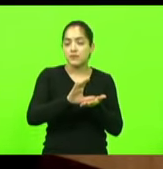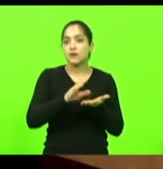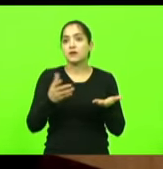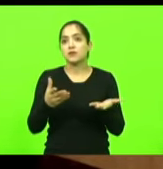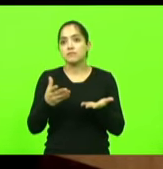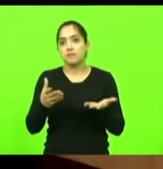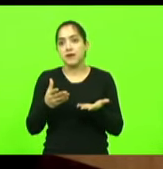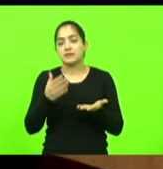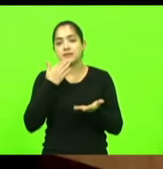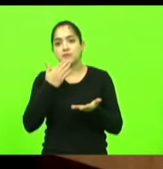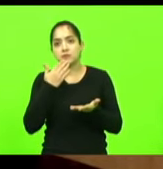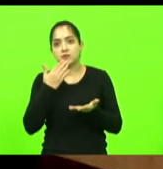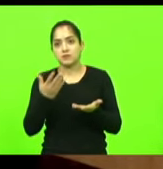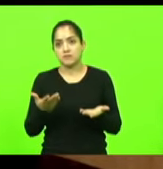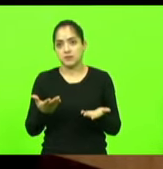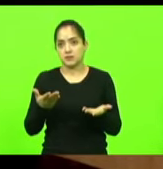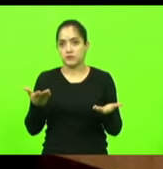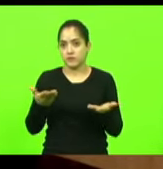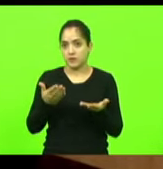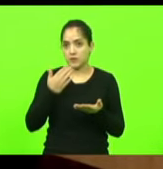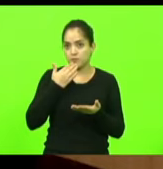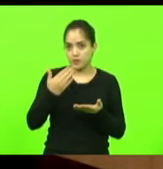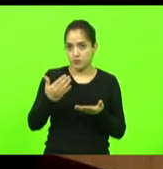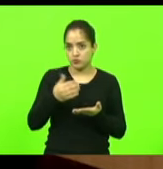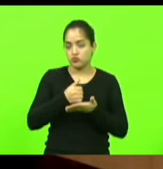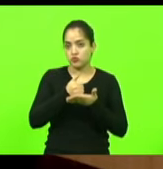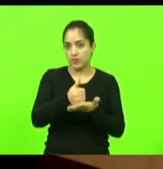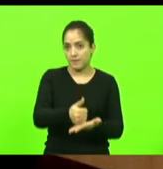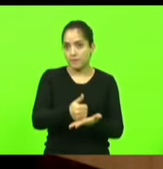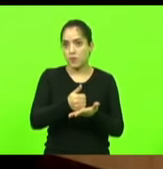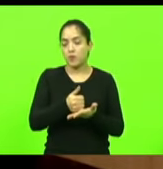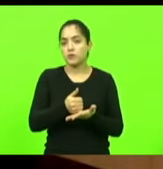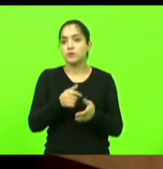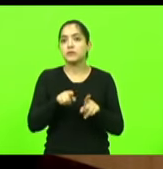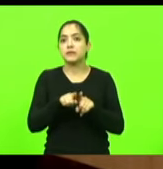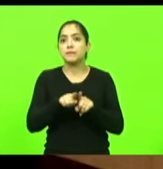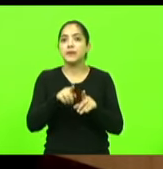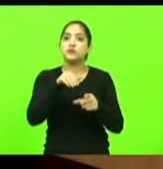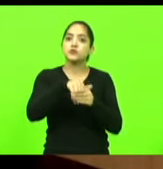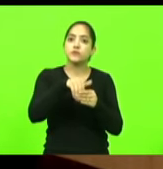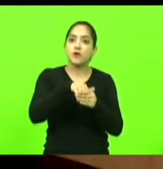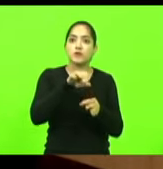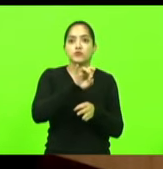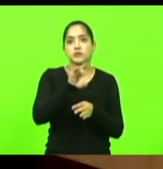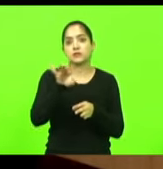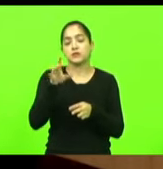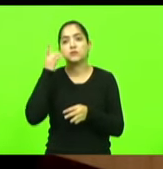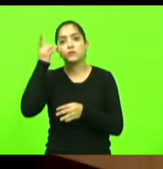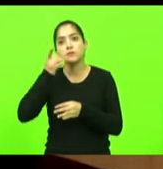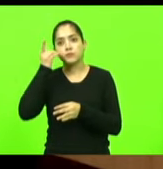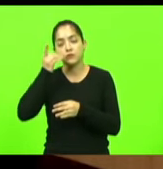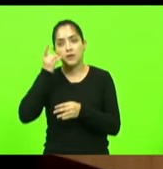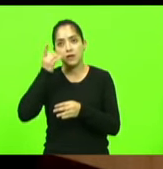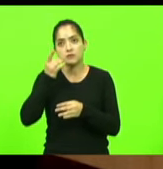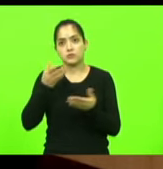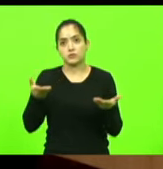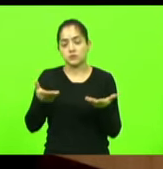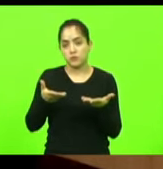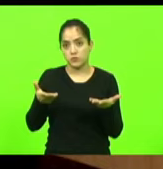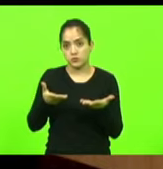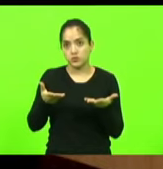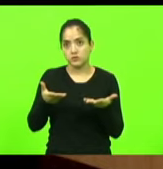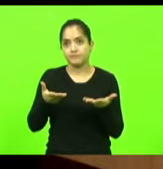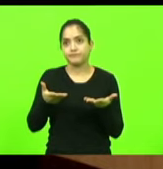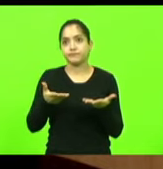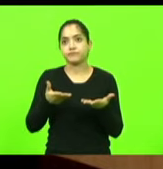grandes demandas. Então, fica aqui o pedido de apoio, né, e de voto de cada um dos senhores e senhoras deputadas nessa tarde a